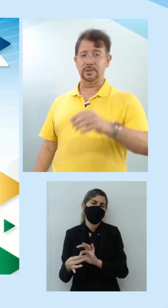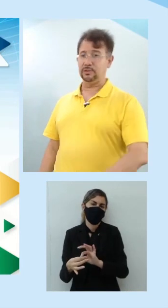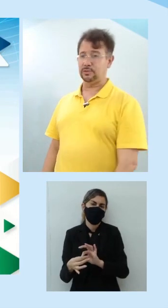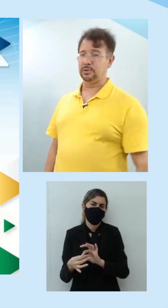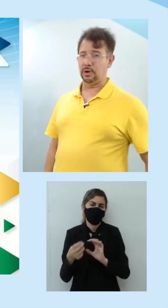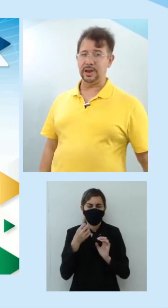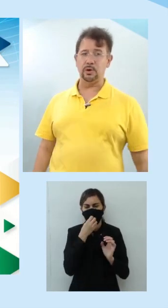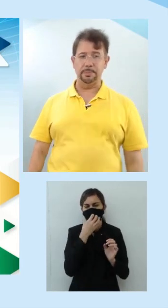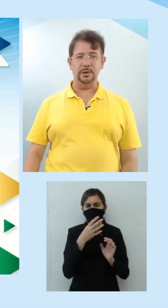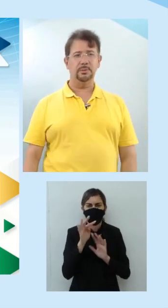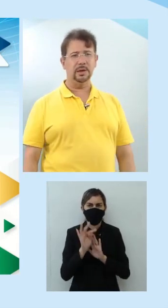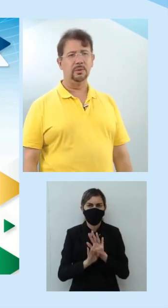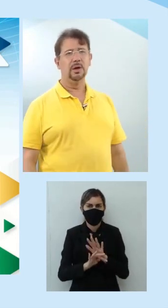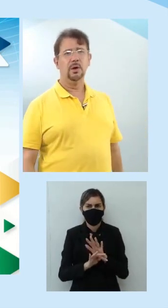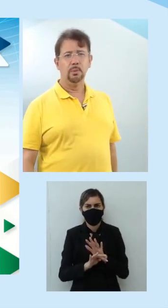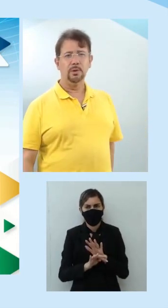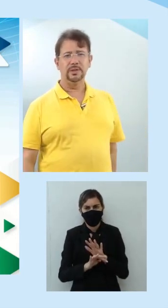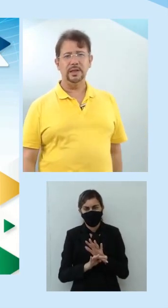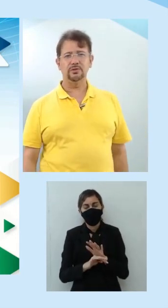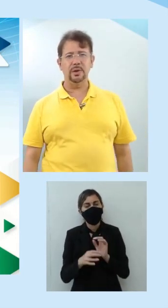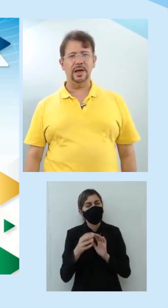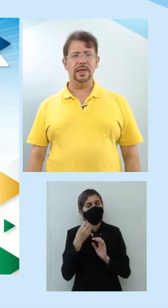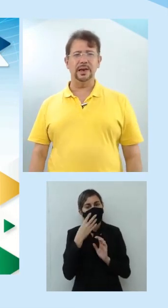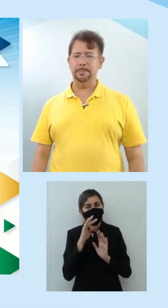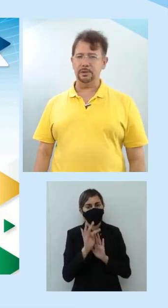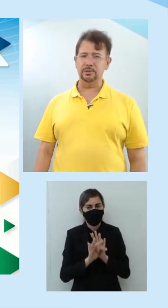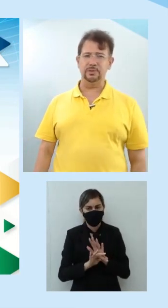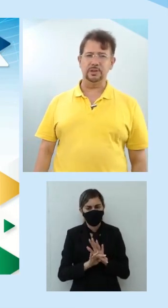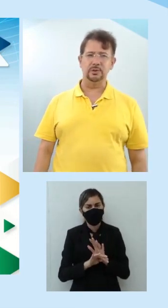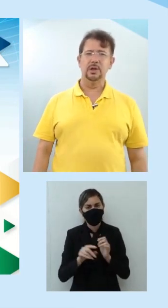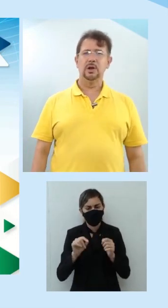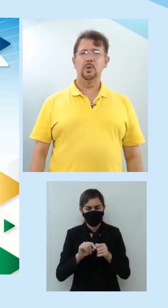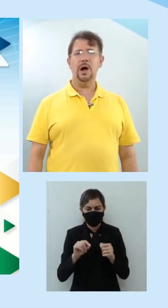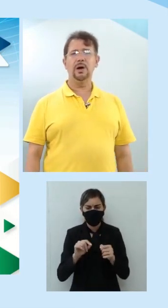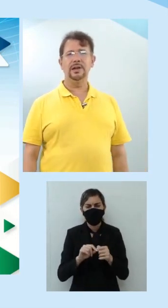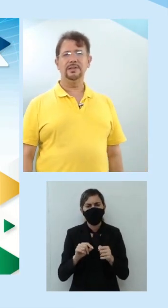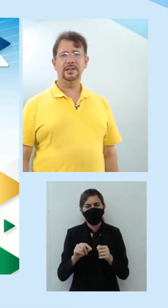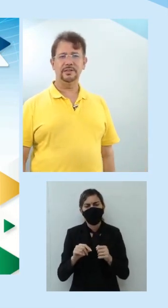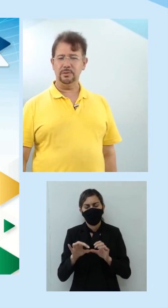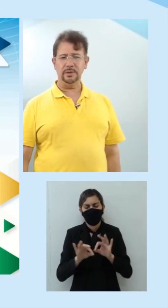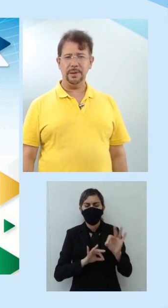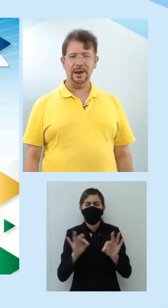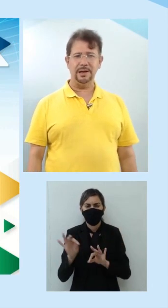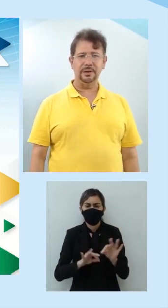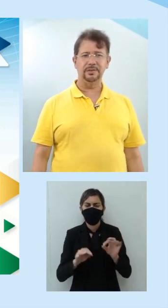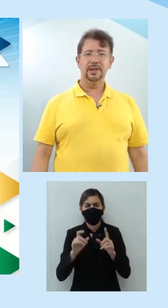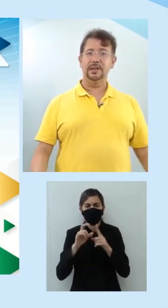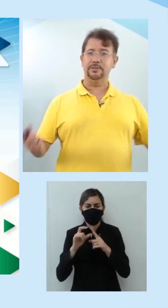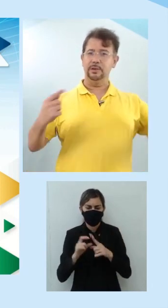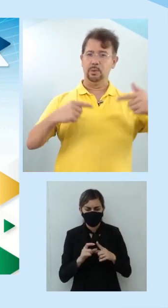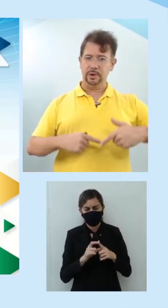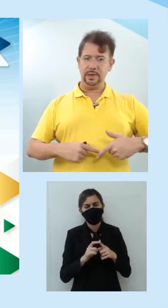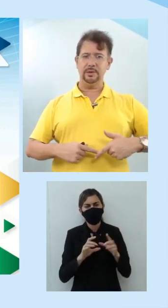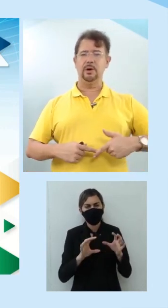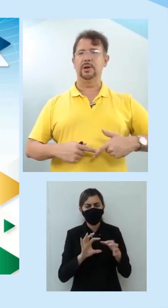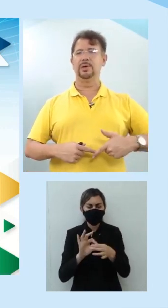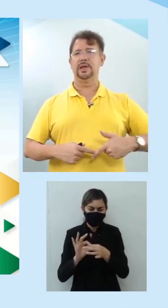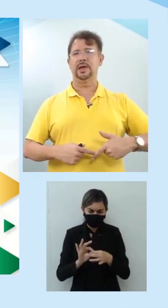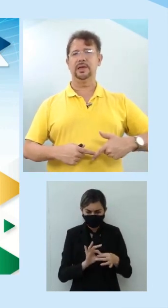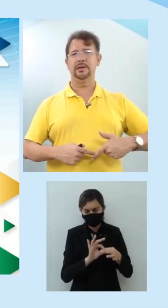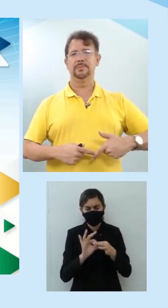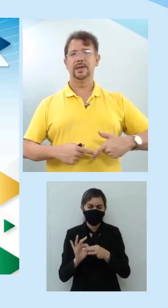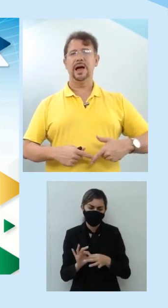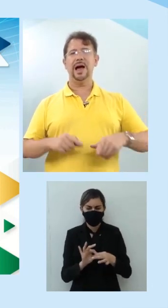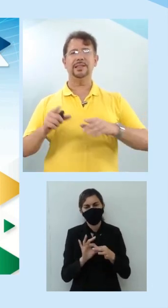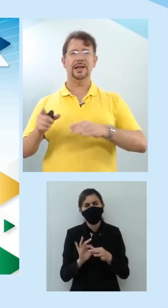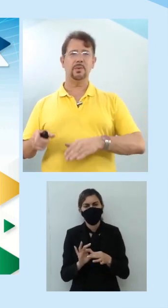bom texto, olha, acompanhe comigo. O bom texto é aquele produzido com a organização de palavras que se unem, olha, unir